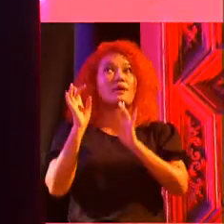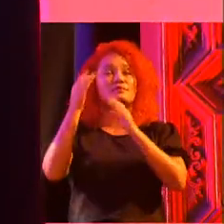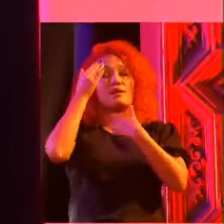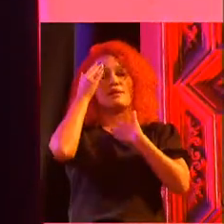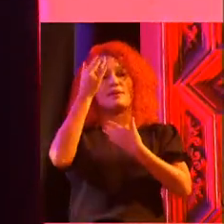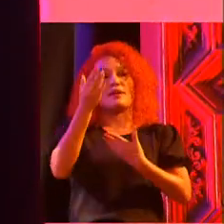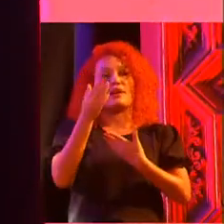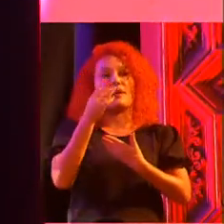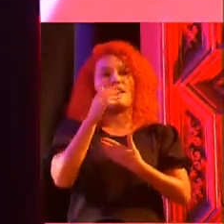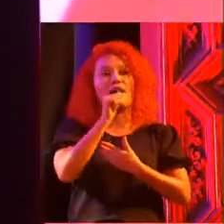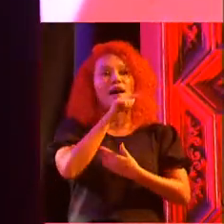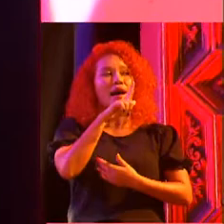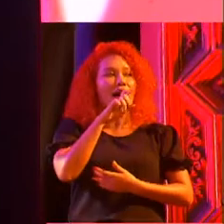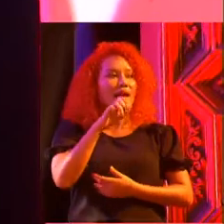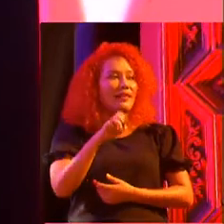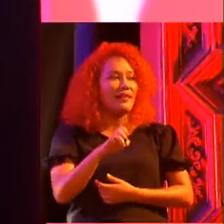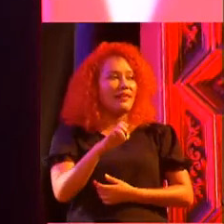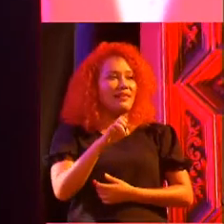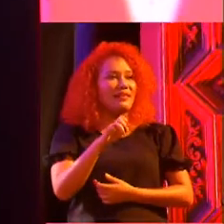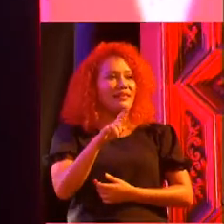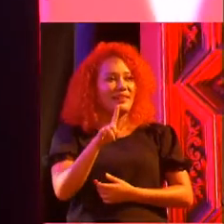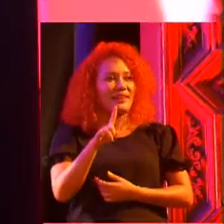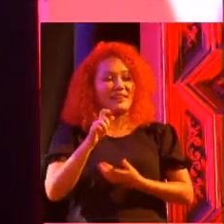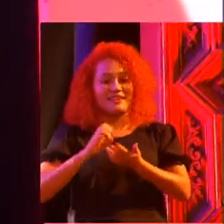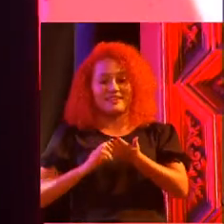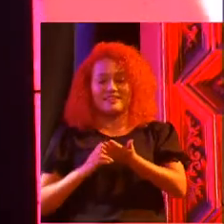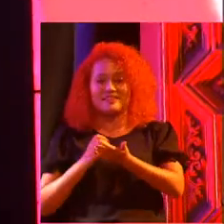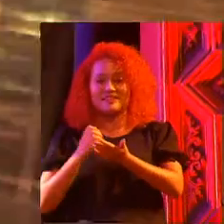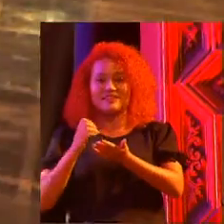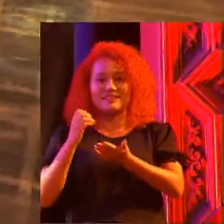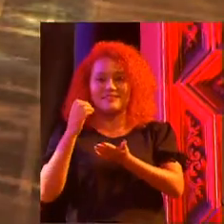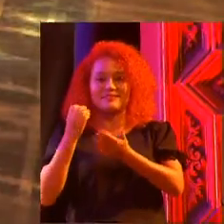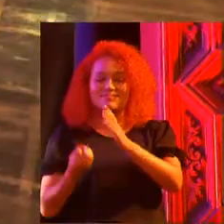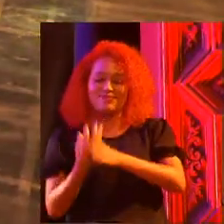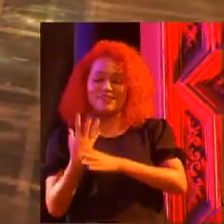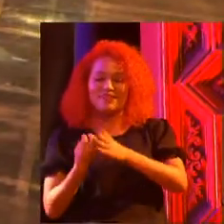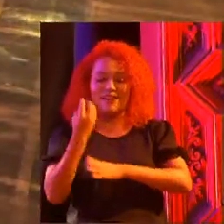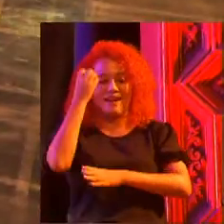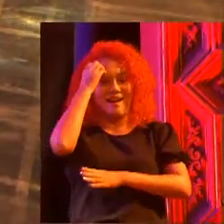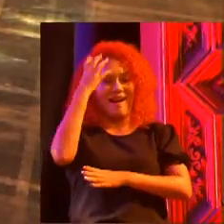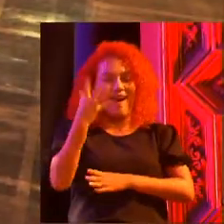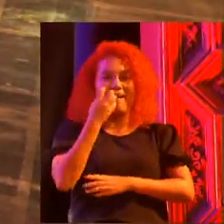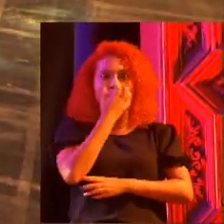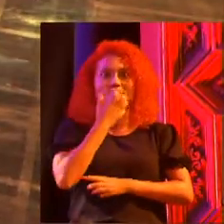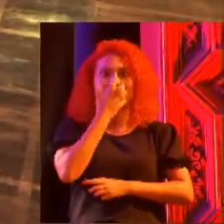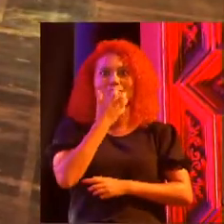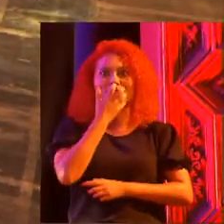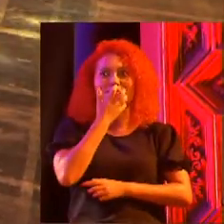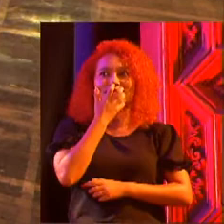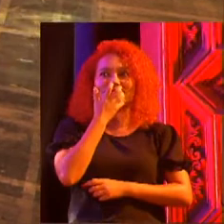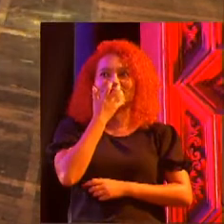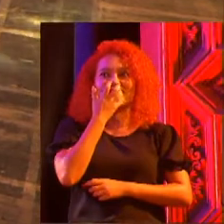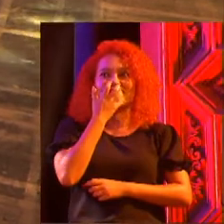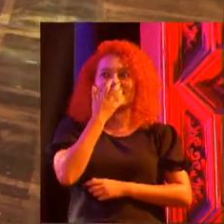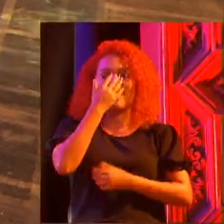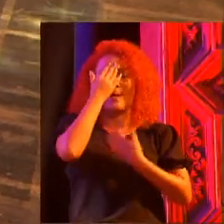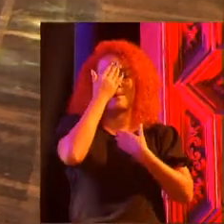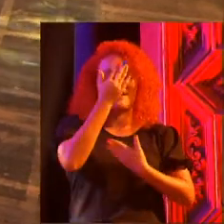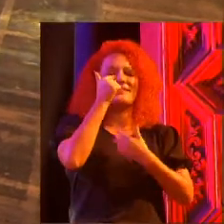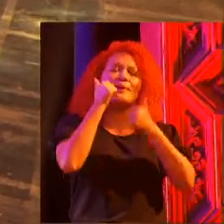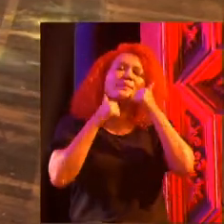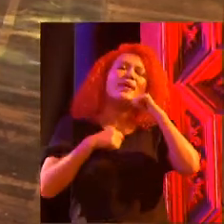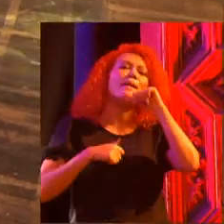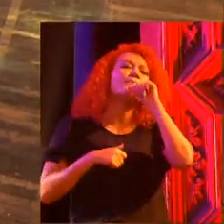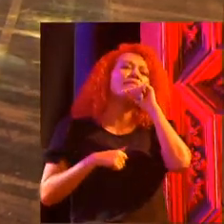Alena Vegantes e Willy Benites, os compositores e produtores dessa música. Quero agradecer muito a minha mãe, que está aí